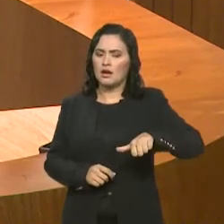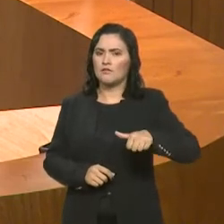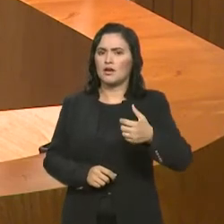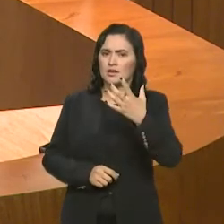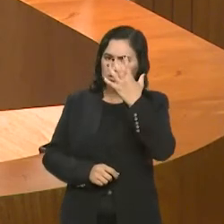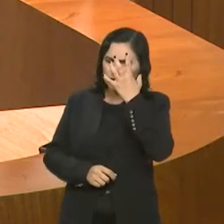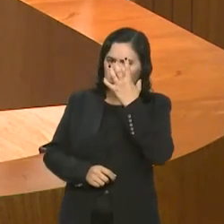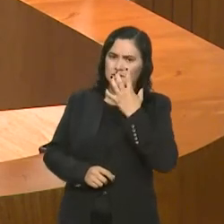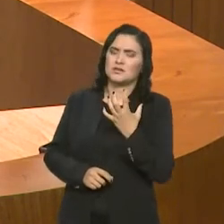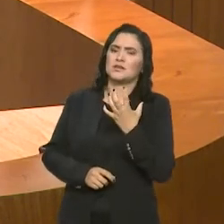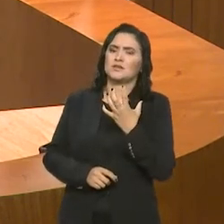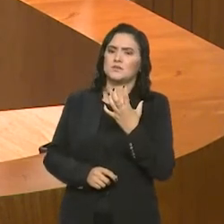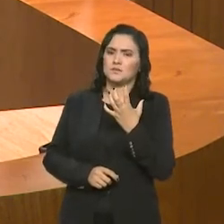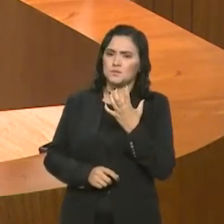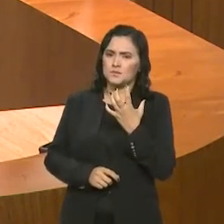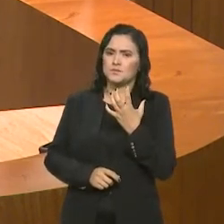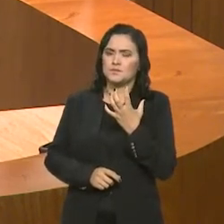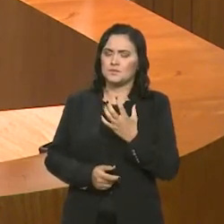seriedade, com maior